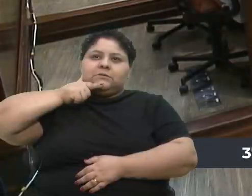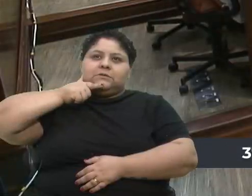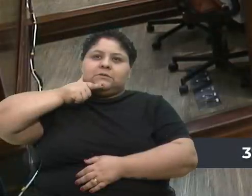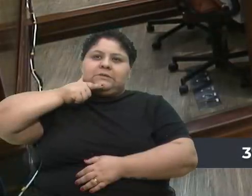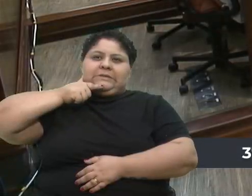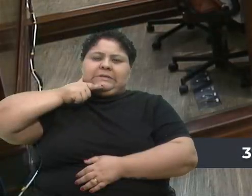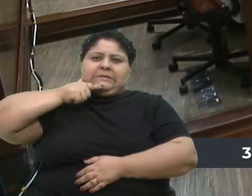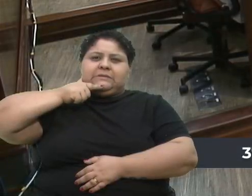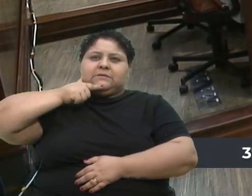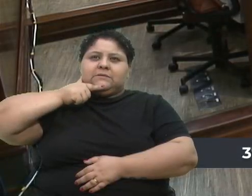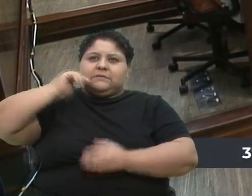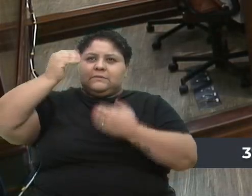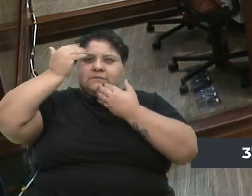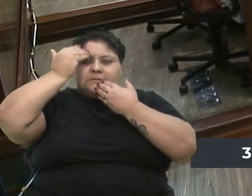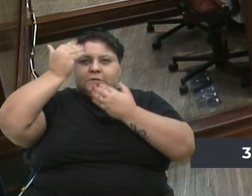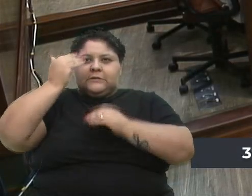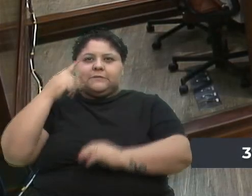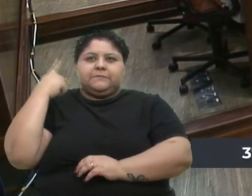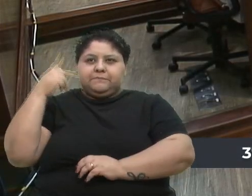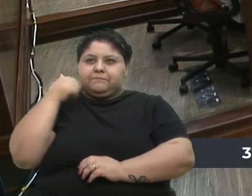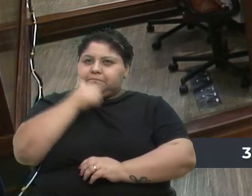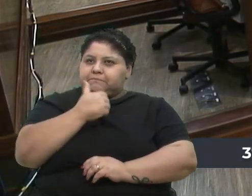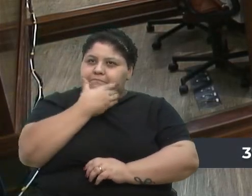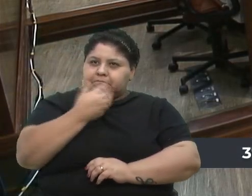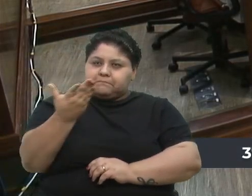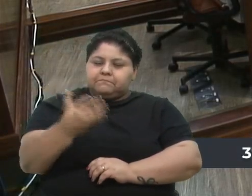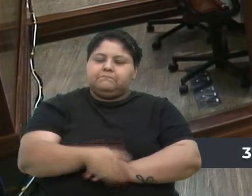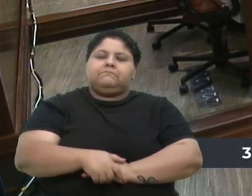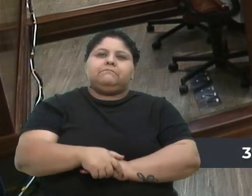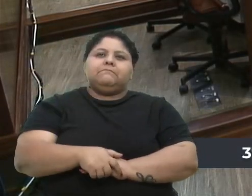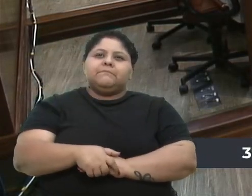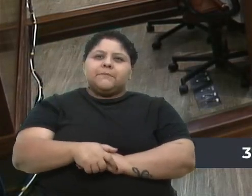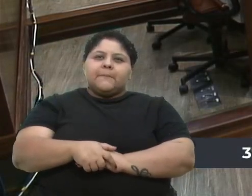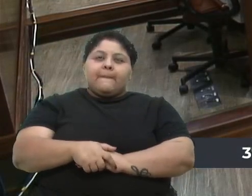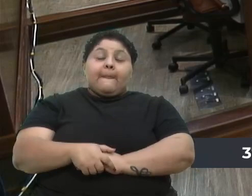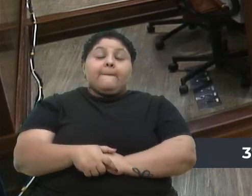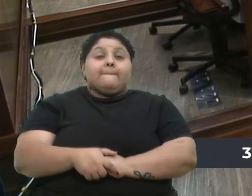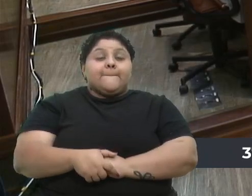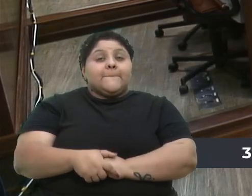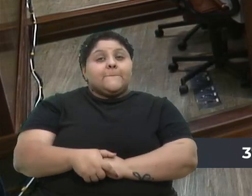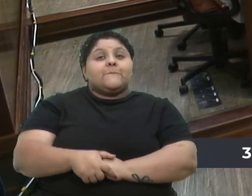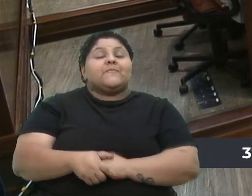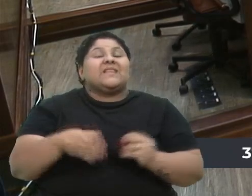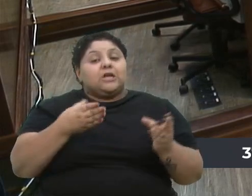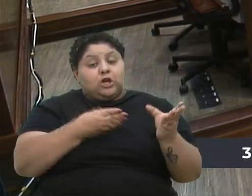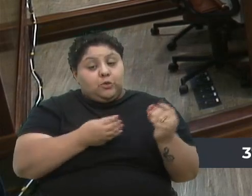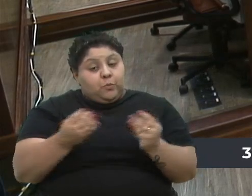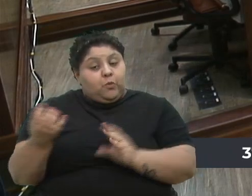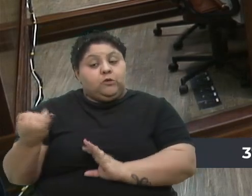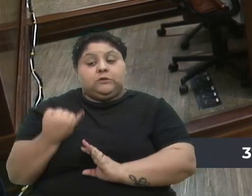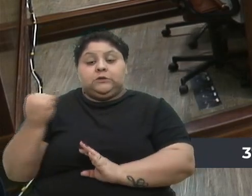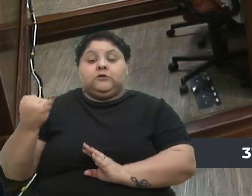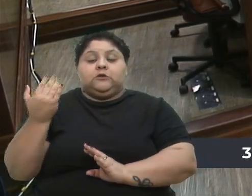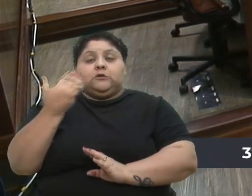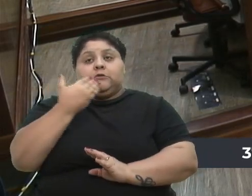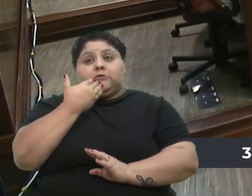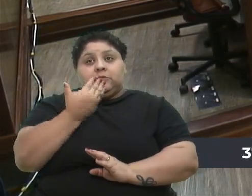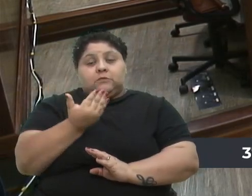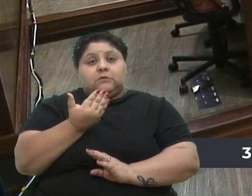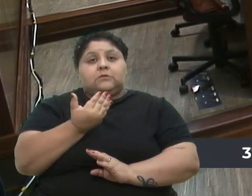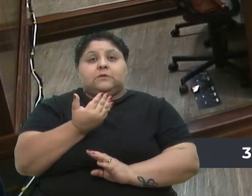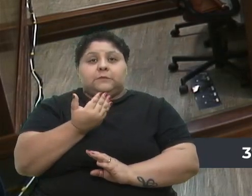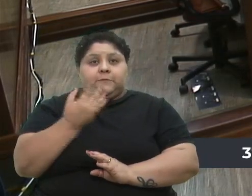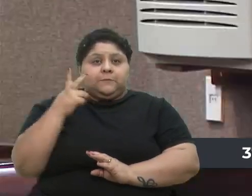Obrigado, presidente, nobres colegas. Olha, muito importante esse pedido do